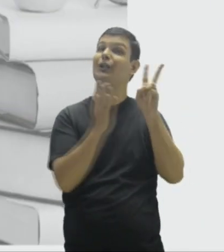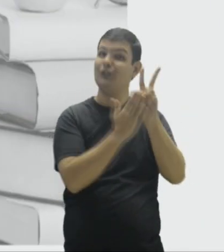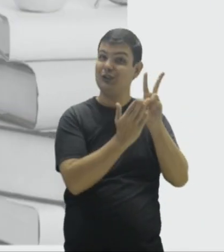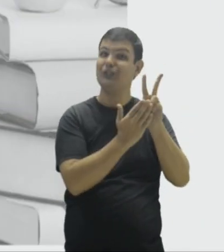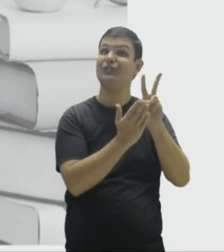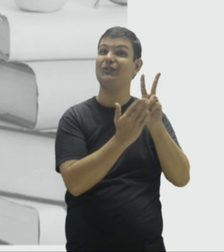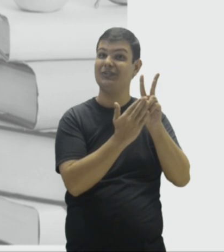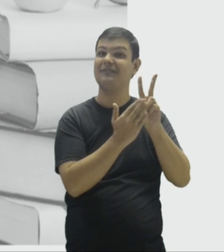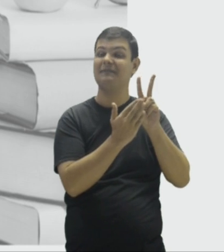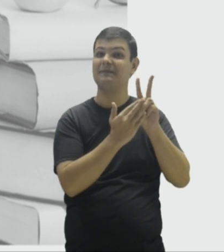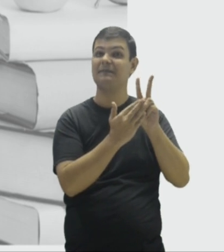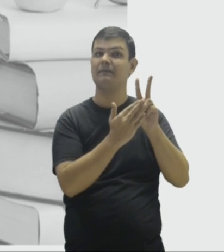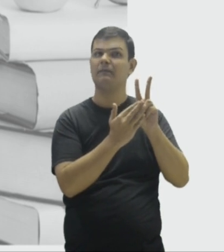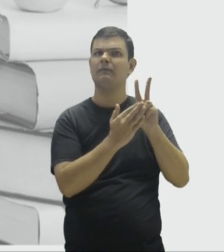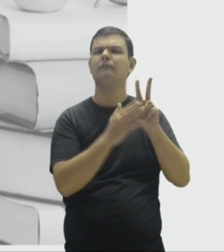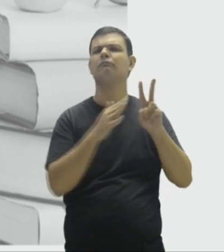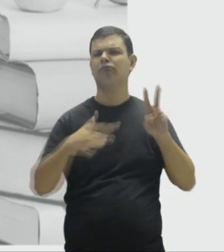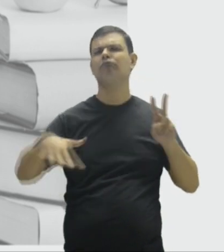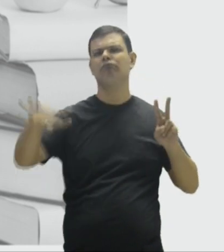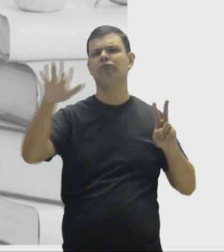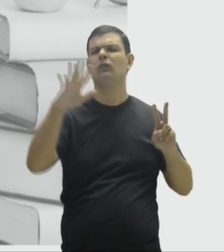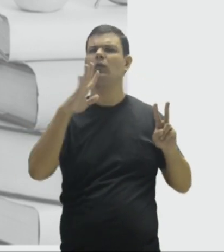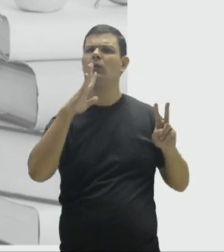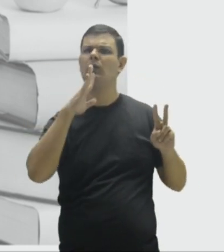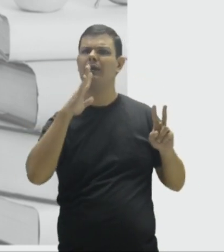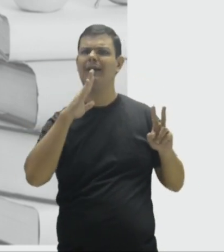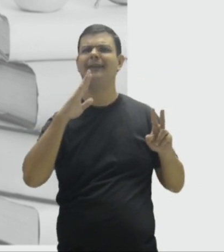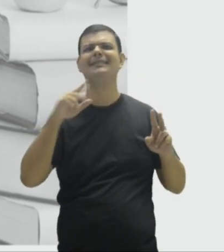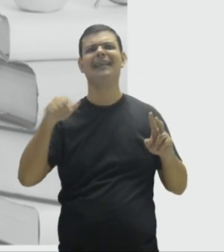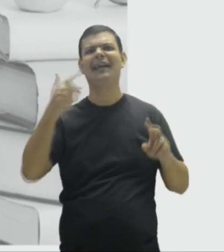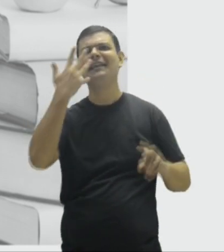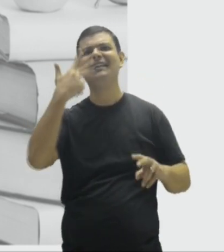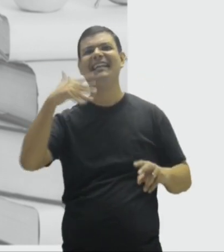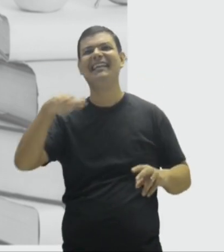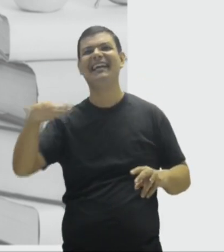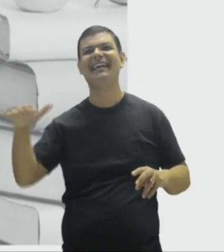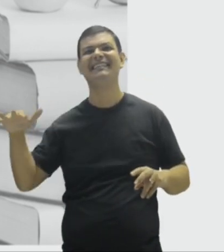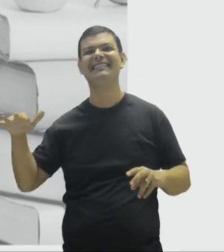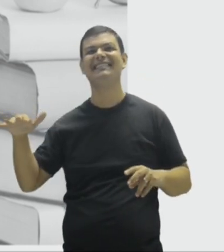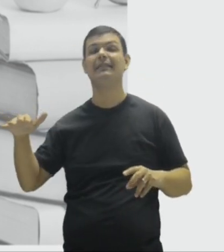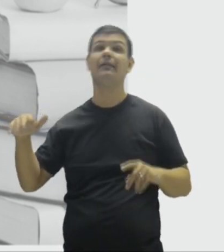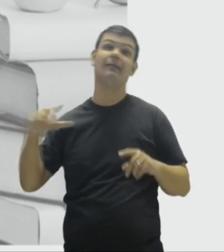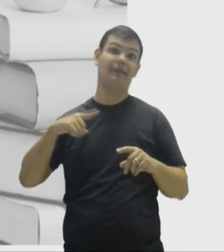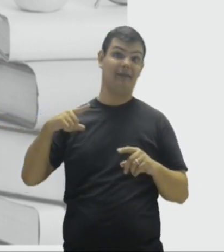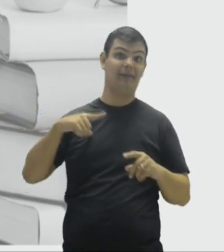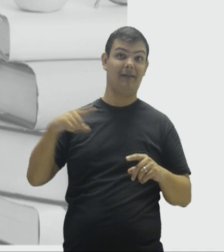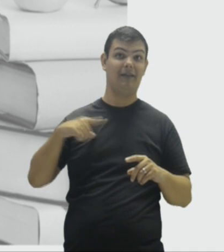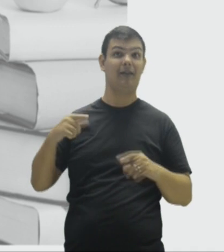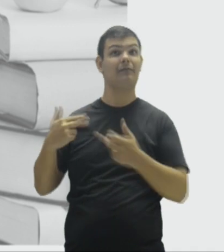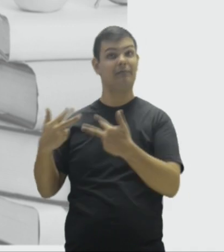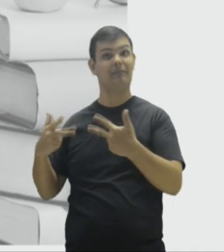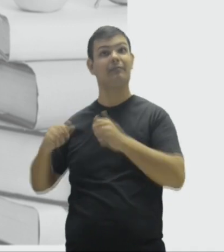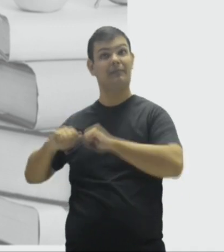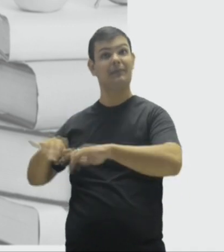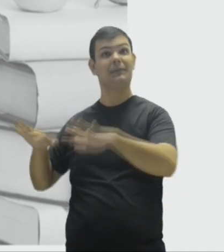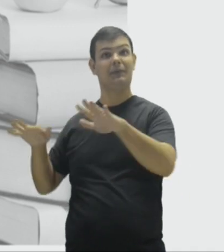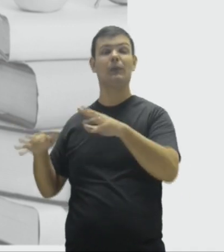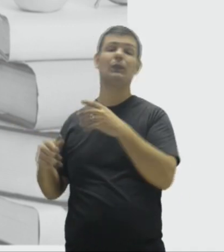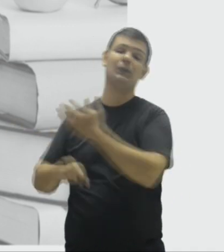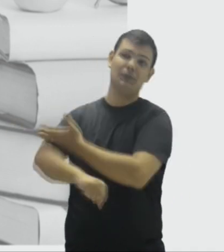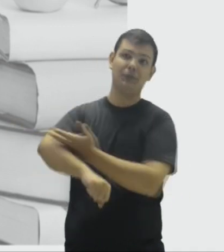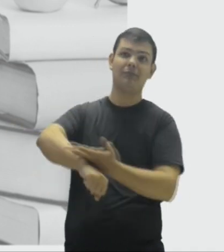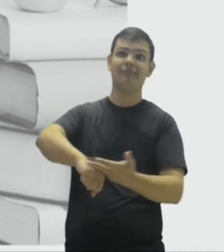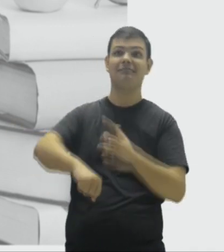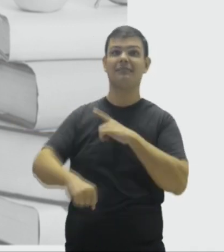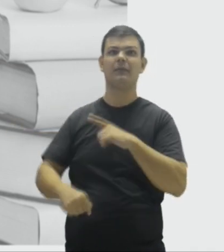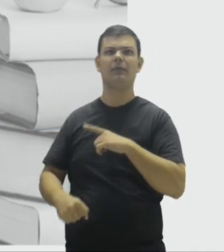maracá é muito conhecido pelas crianças, né? Tem maracá infantil que os bebês costumam utilizar. Ah, professor,